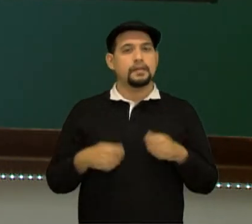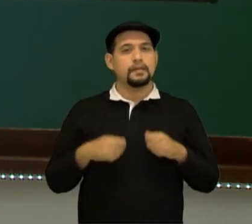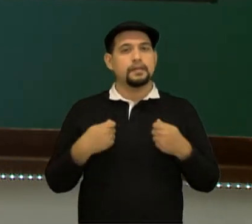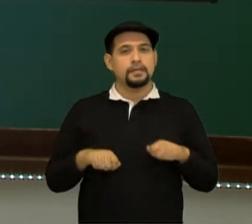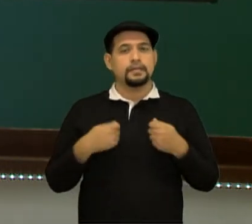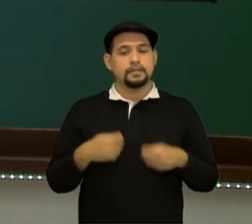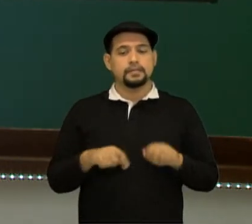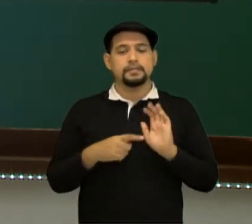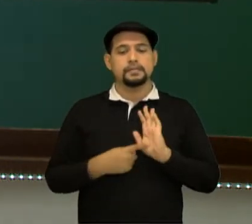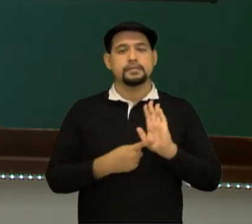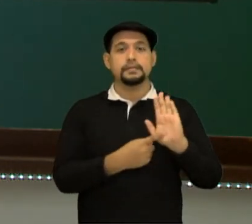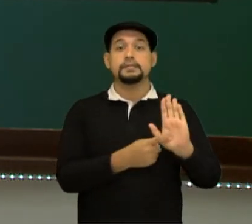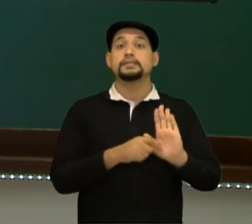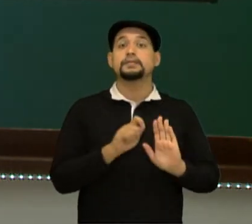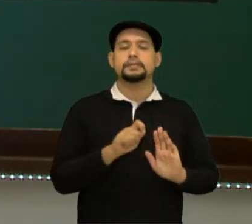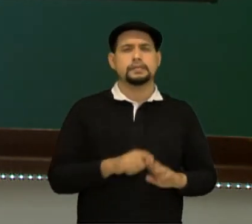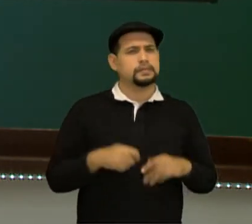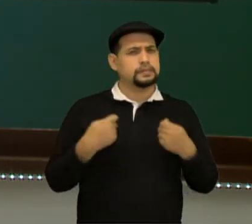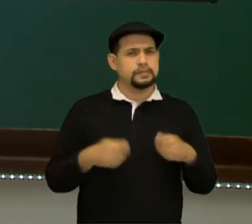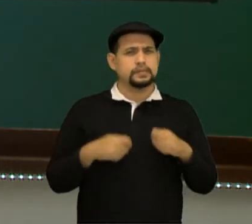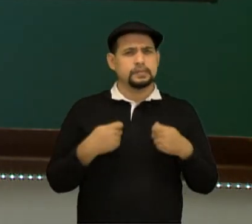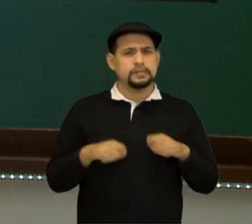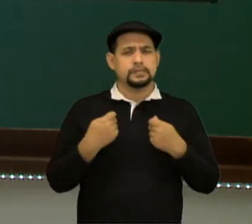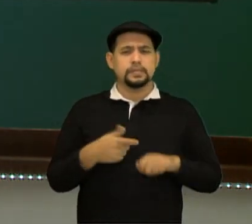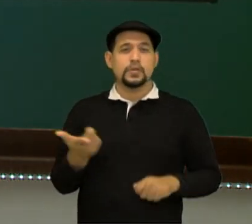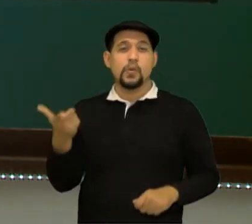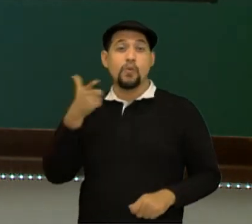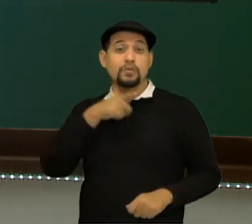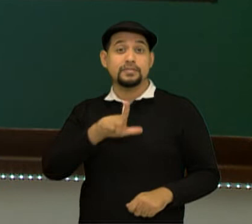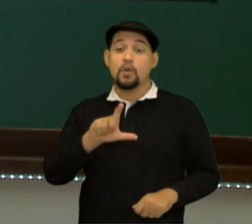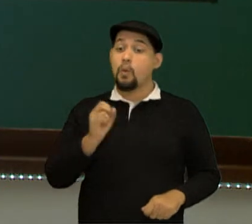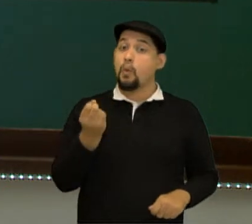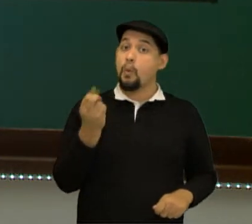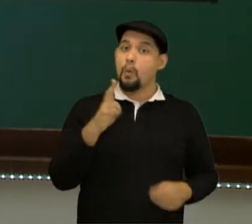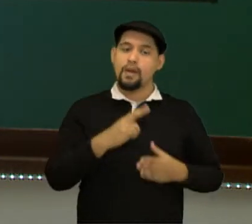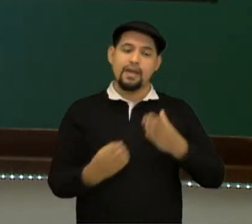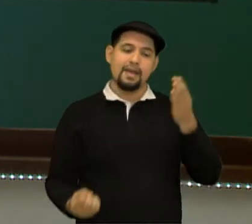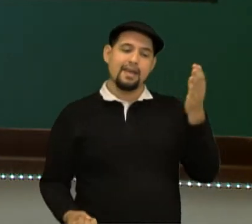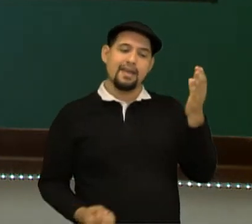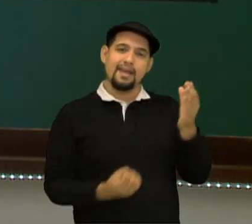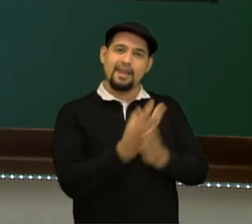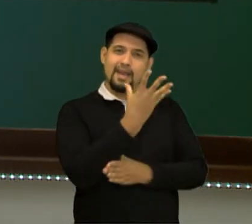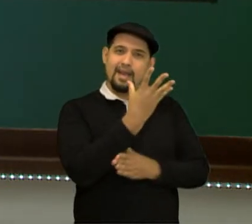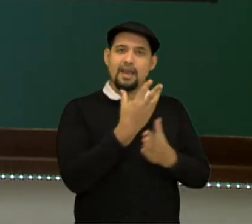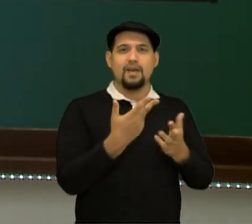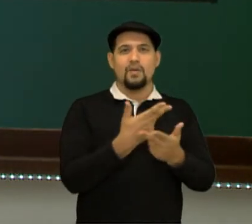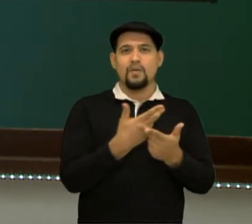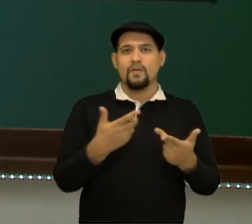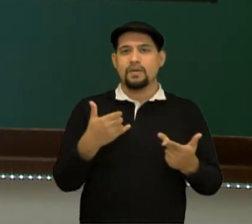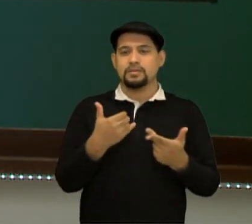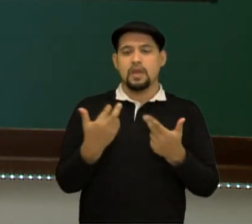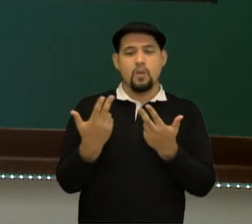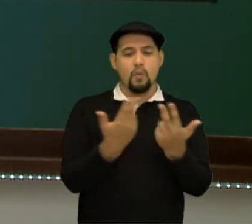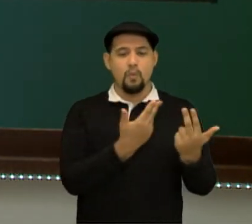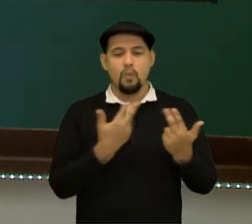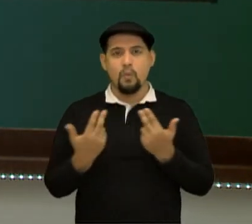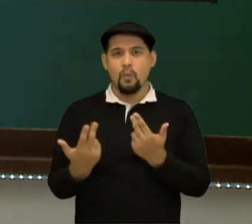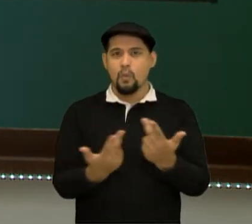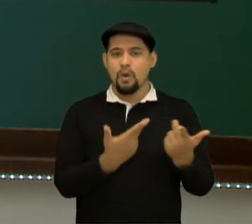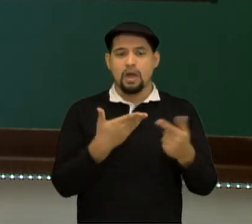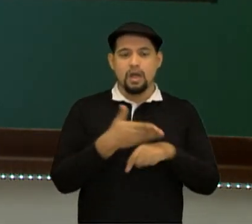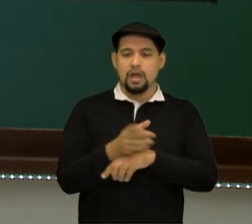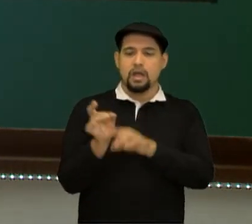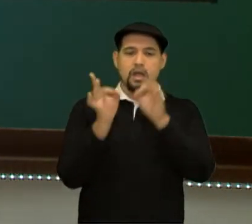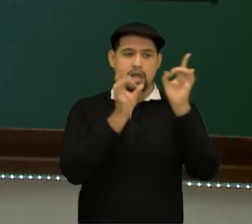o destaque que deve se conseguir ou deve-se criar questões e da área de